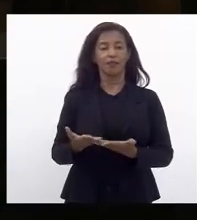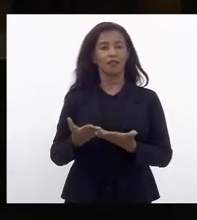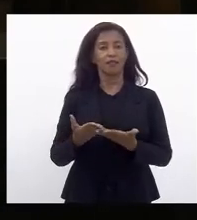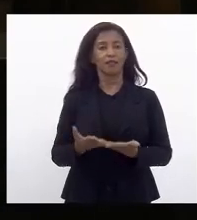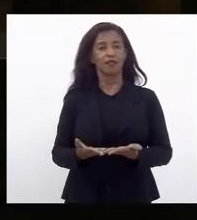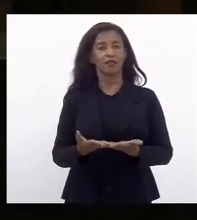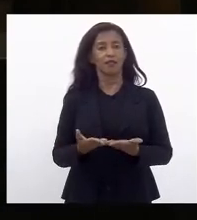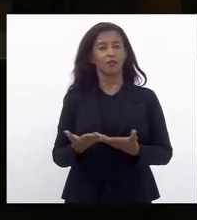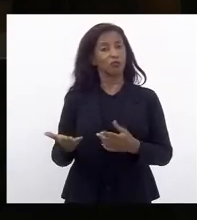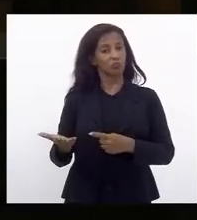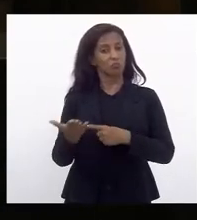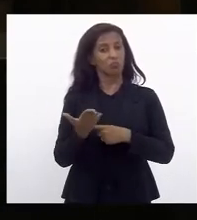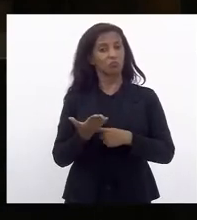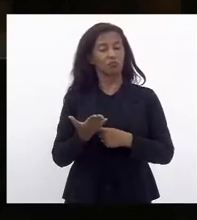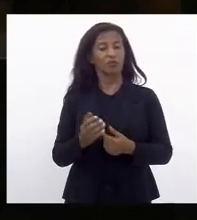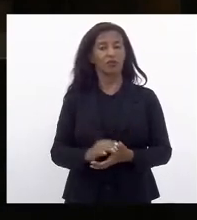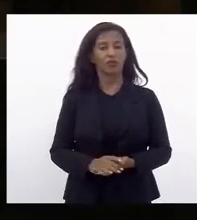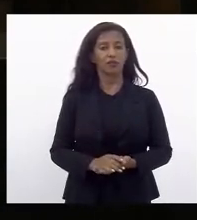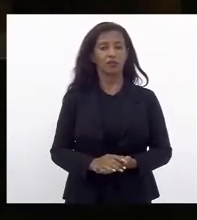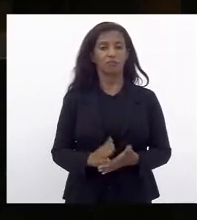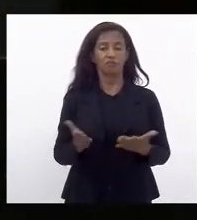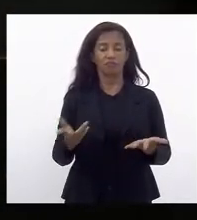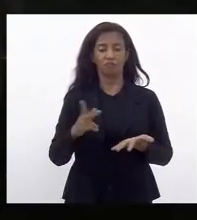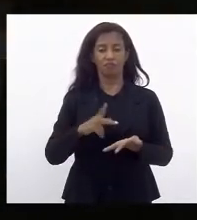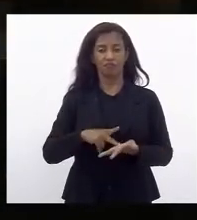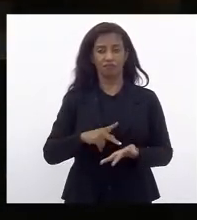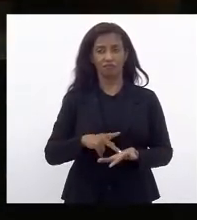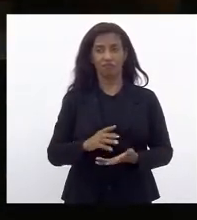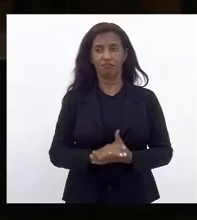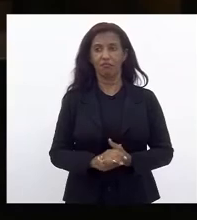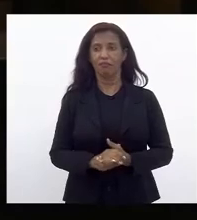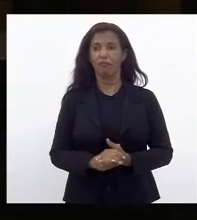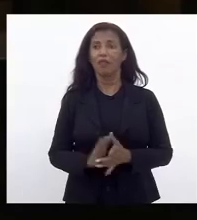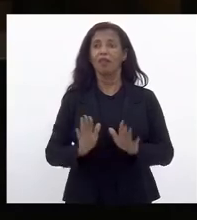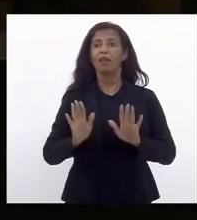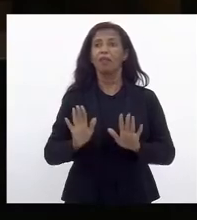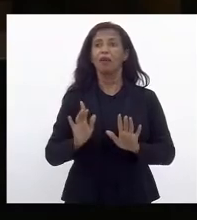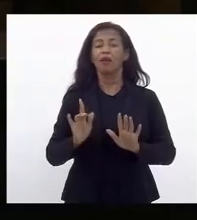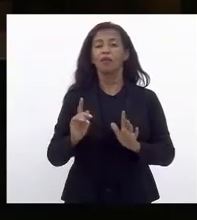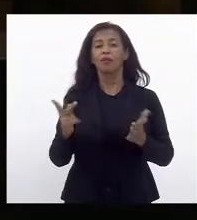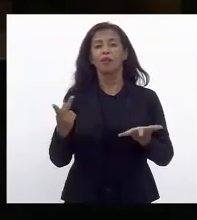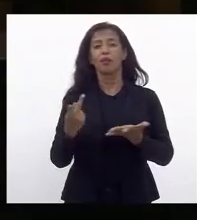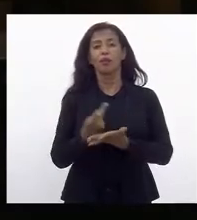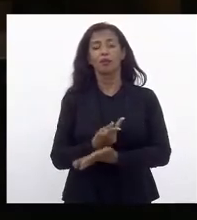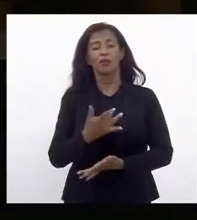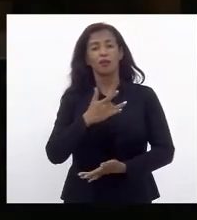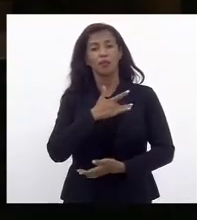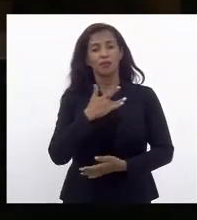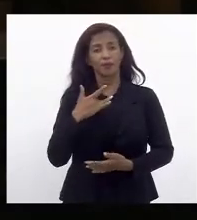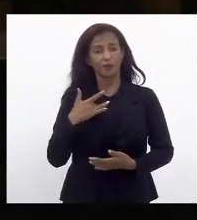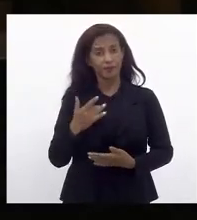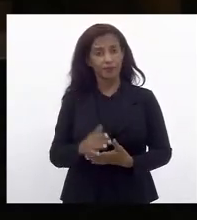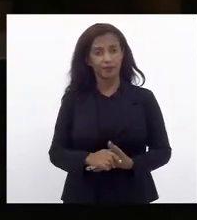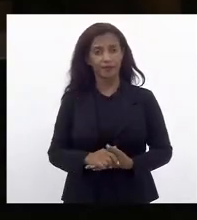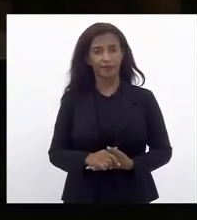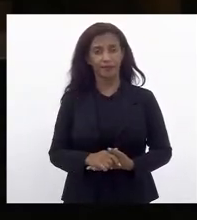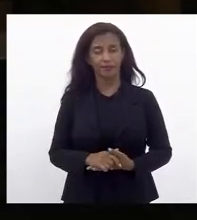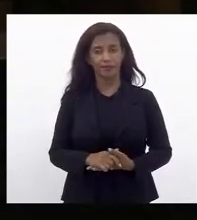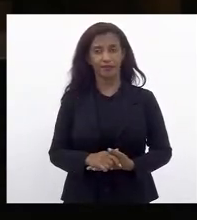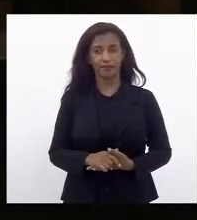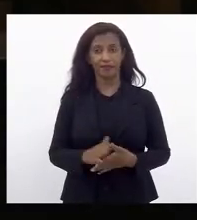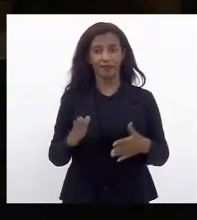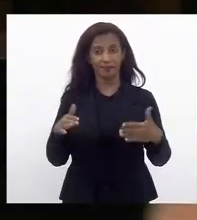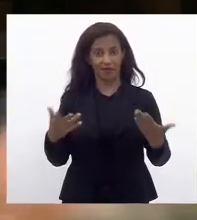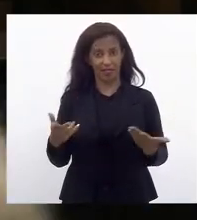no seu atendimento. Essa era que era a verdade. Mas o que acontece é o seguinte, saúde, e aí eu